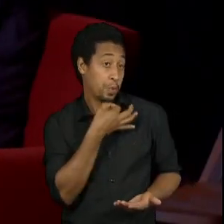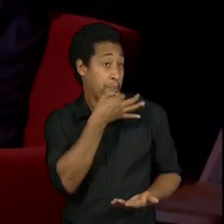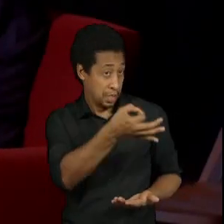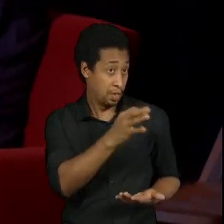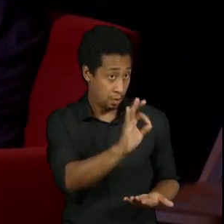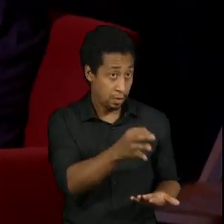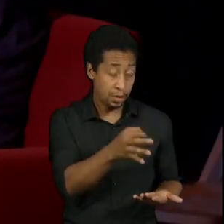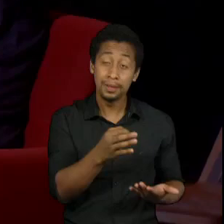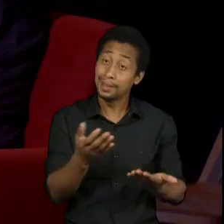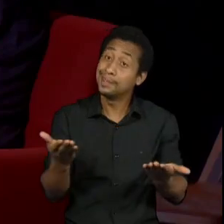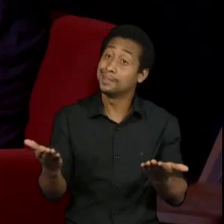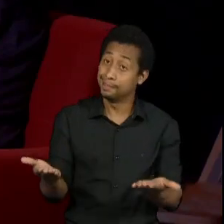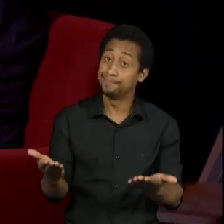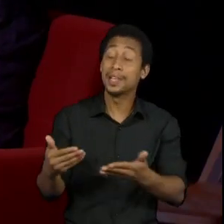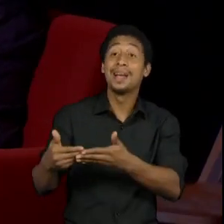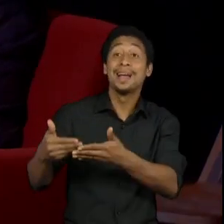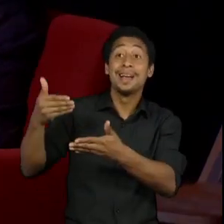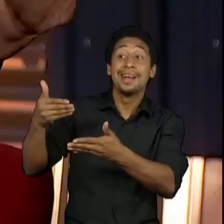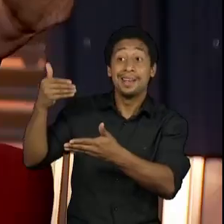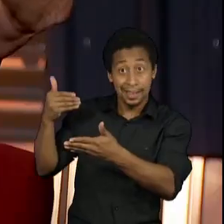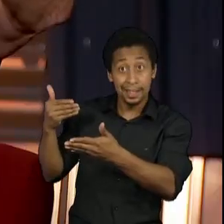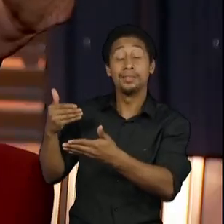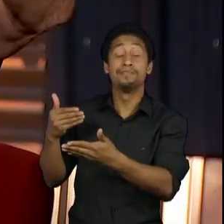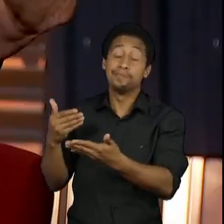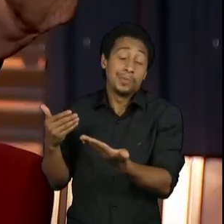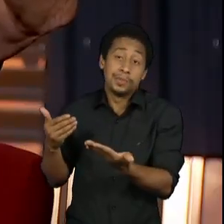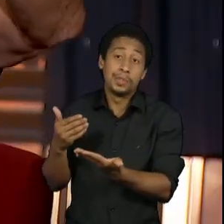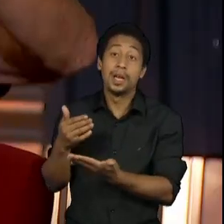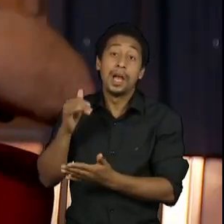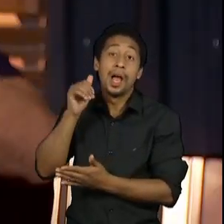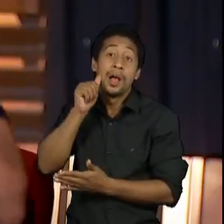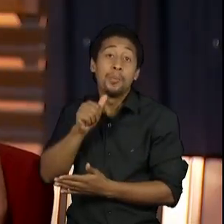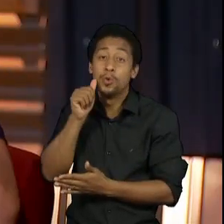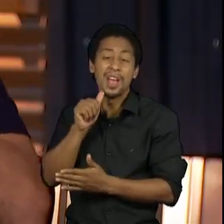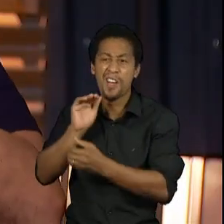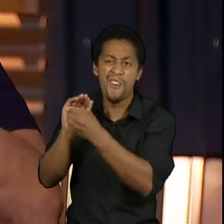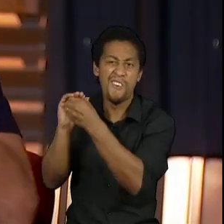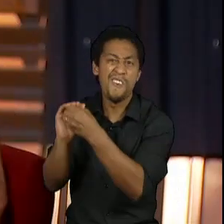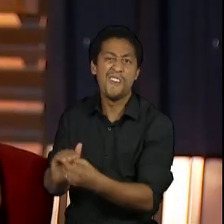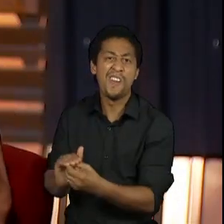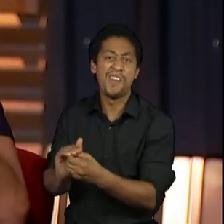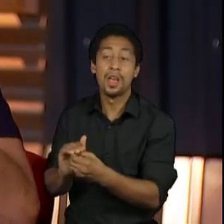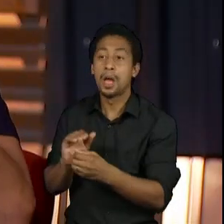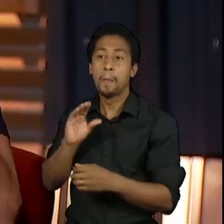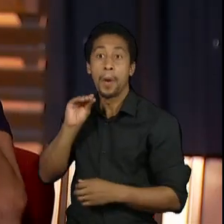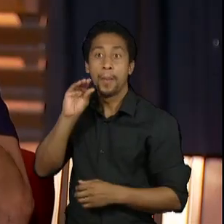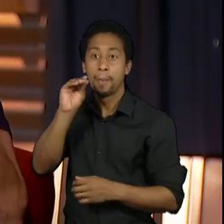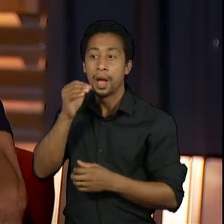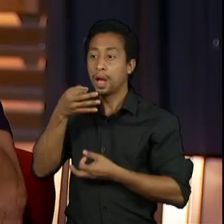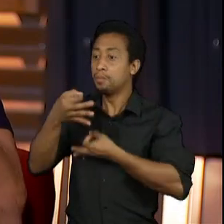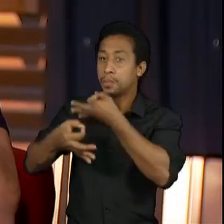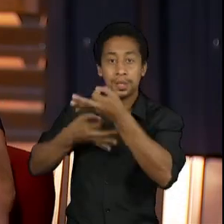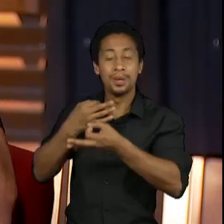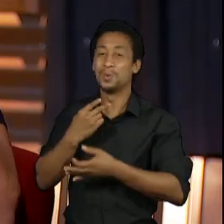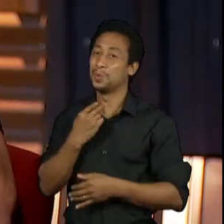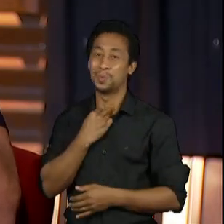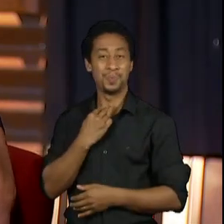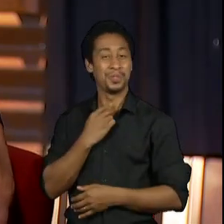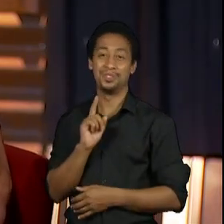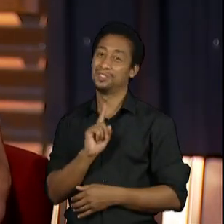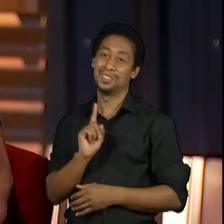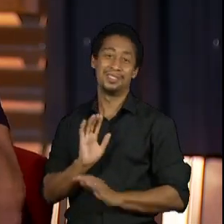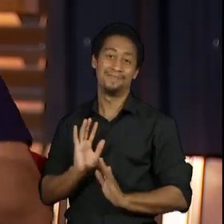muito recentemente era assim. E então, tudo que fosse a afirmação, manifestação da mulher, tinha